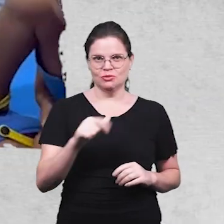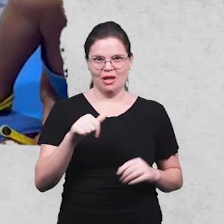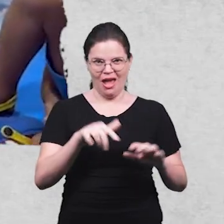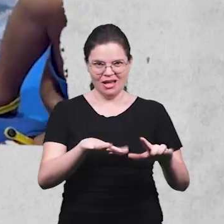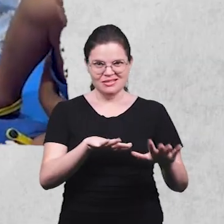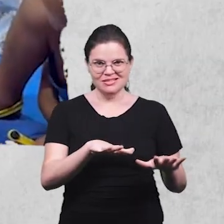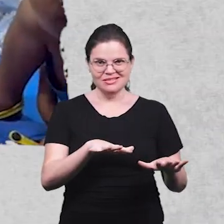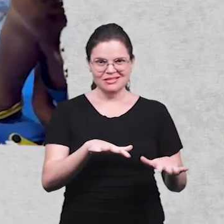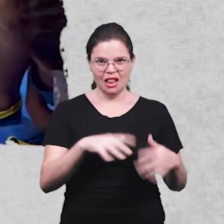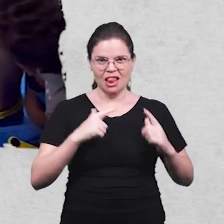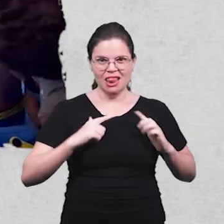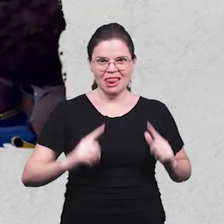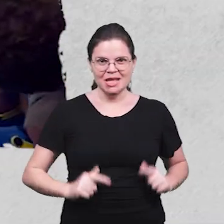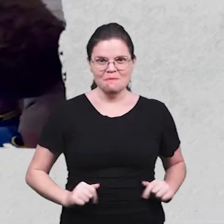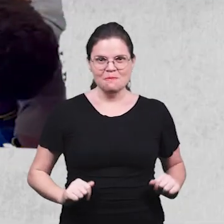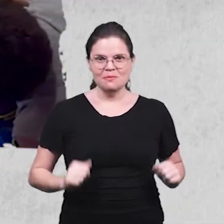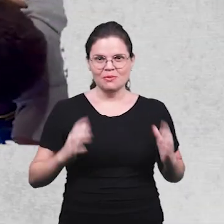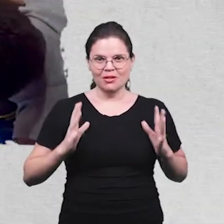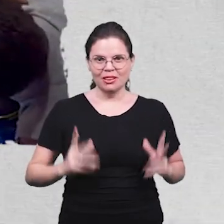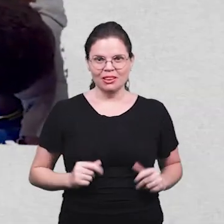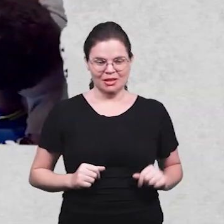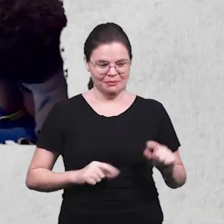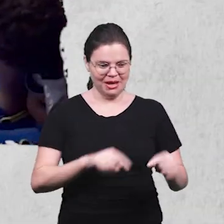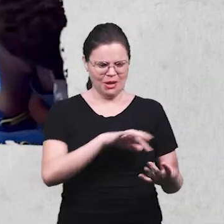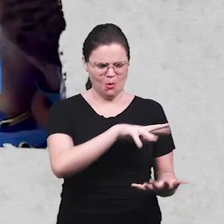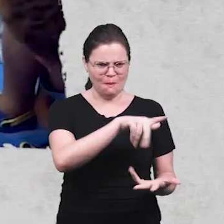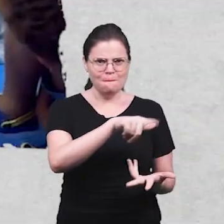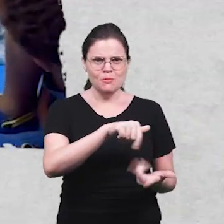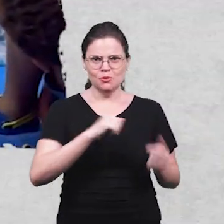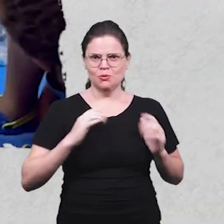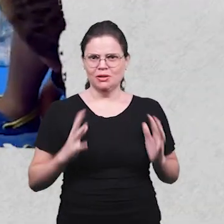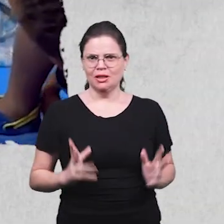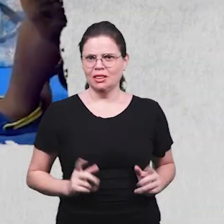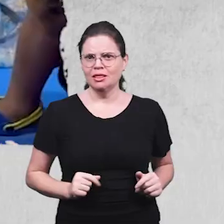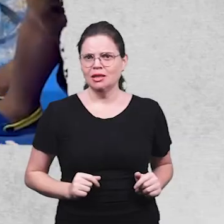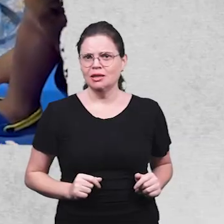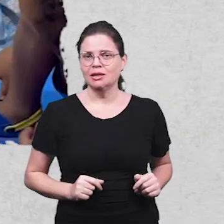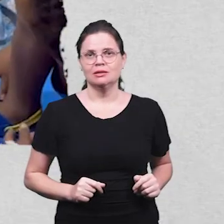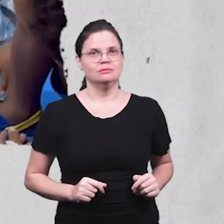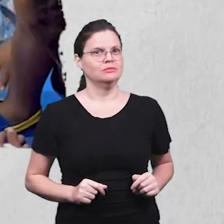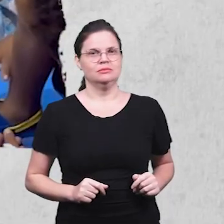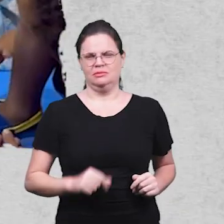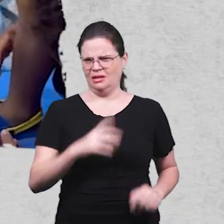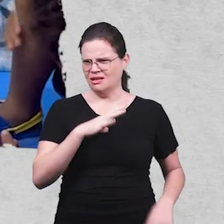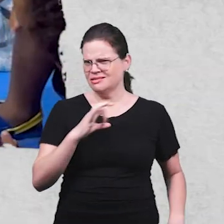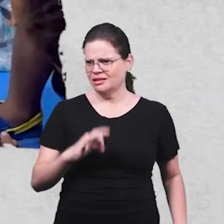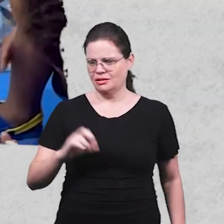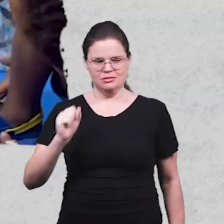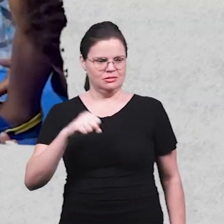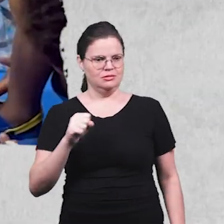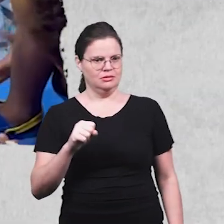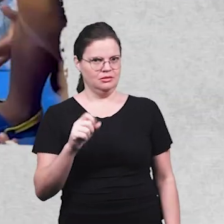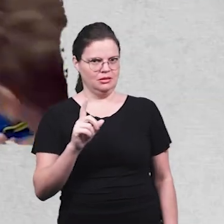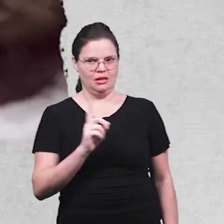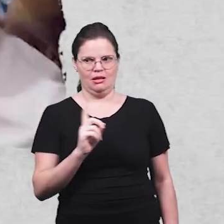assim, limpinho? É, Lucas? O mundo é limpinho assim? Tem